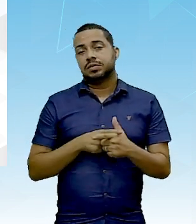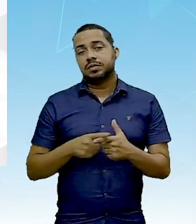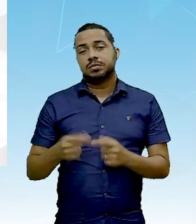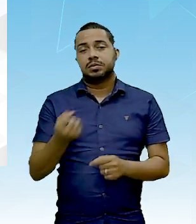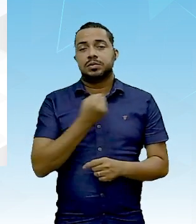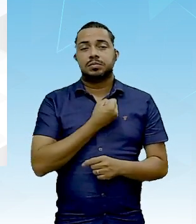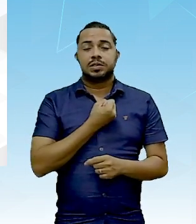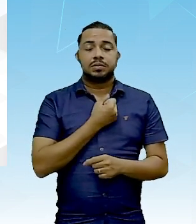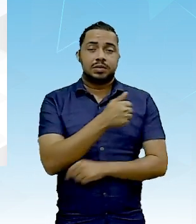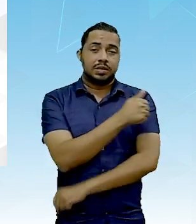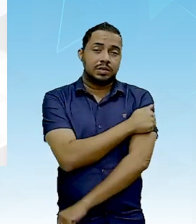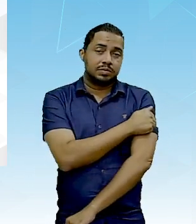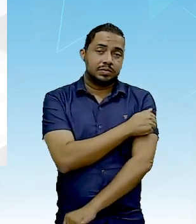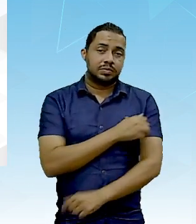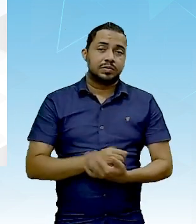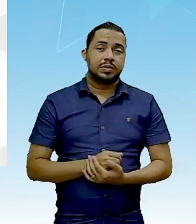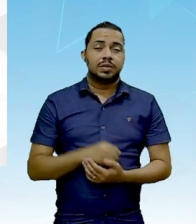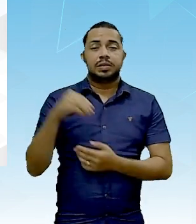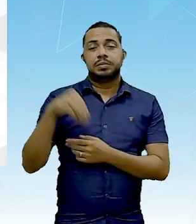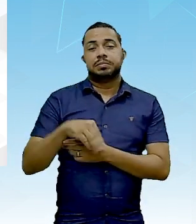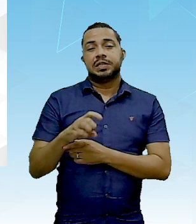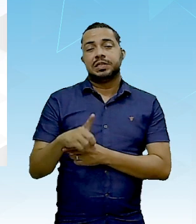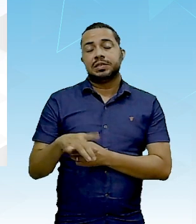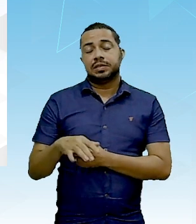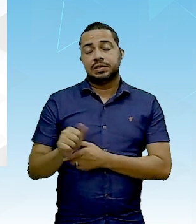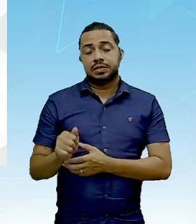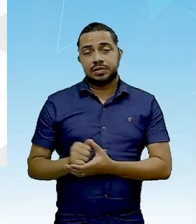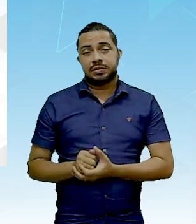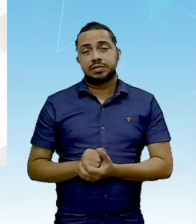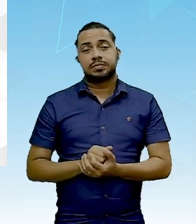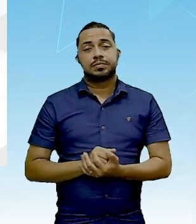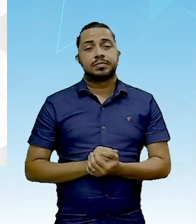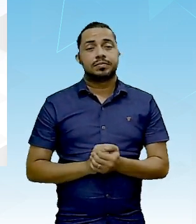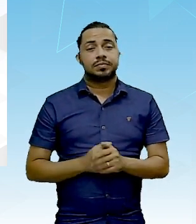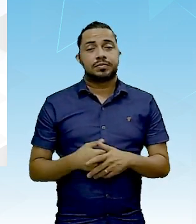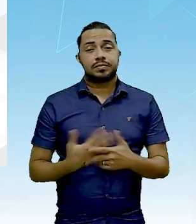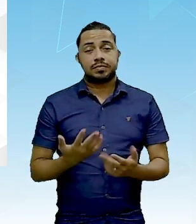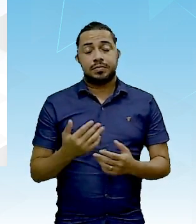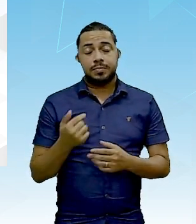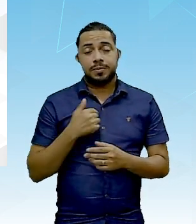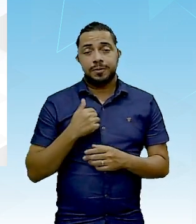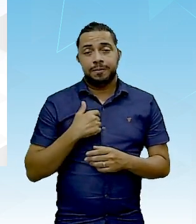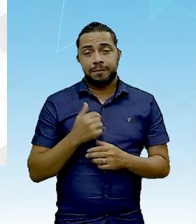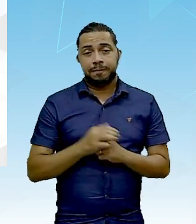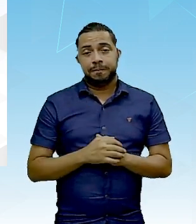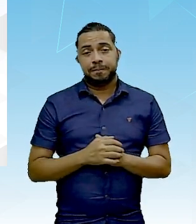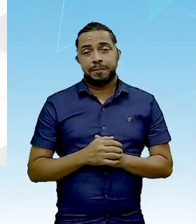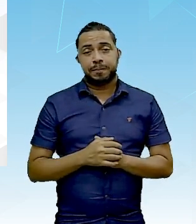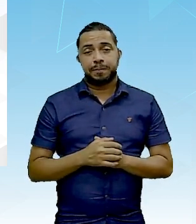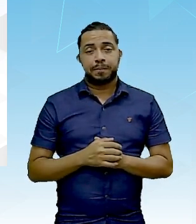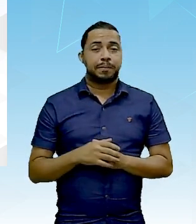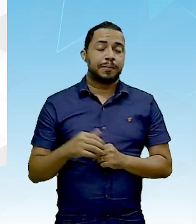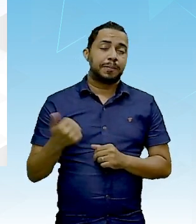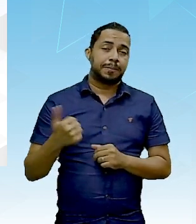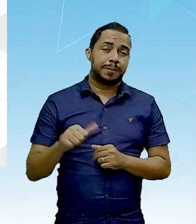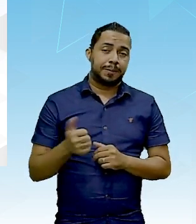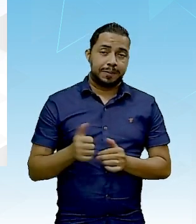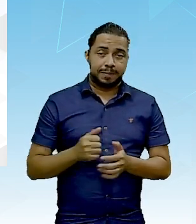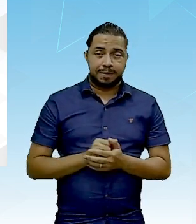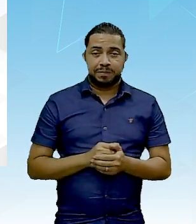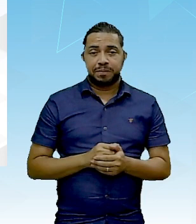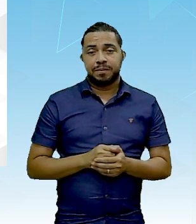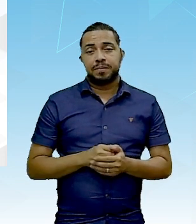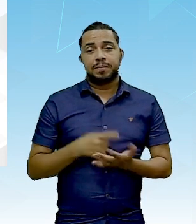número de alunos. A média aritmética ponderada, eu vou pegar a avaliação de